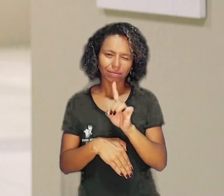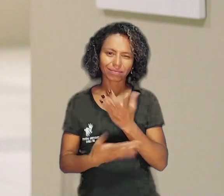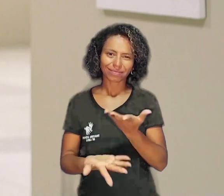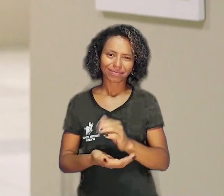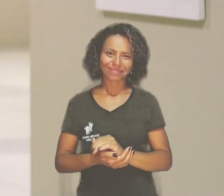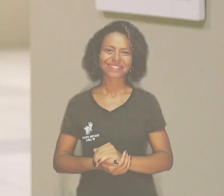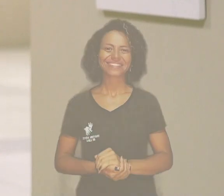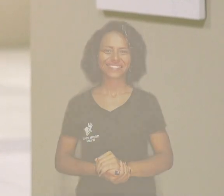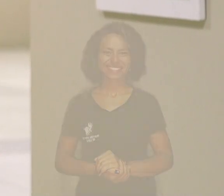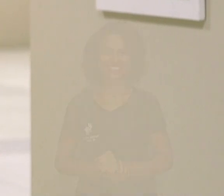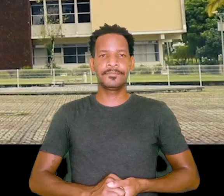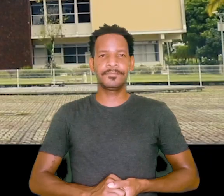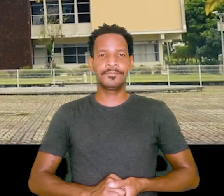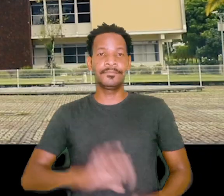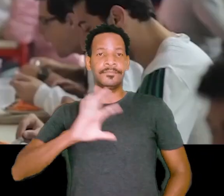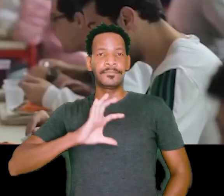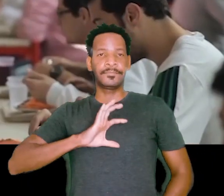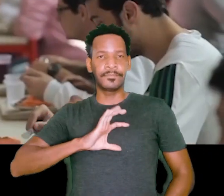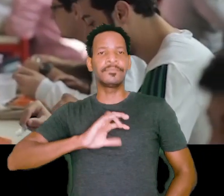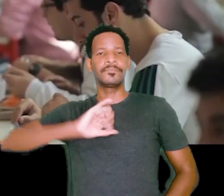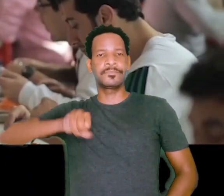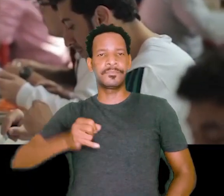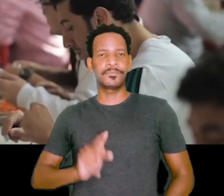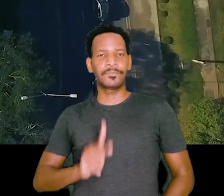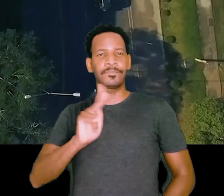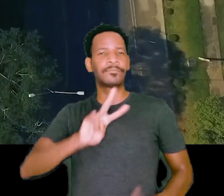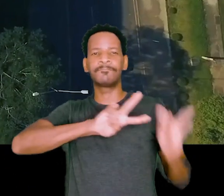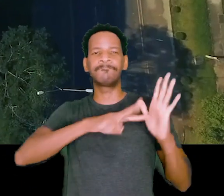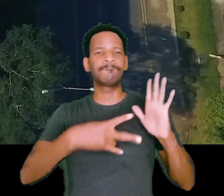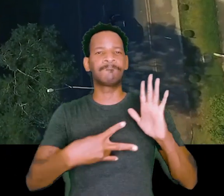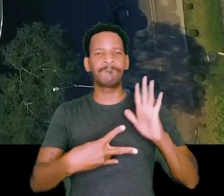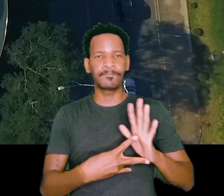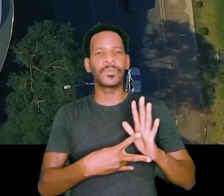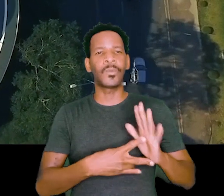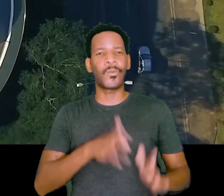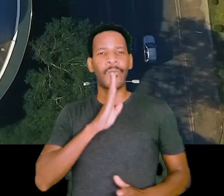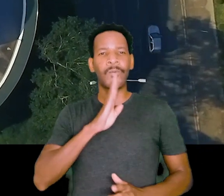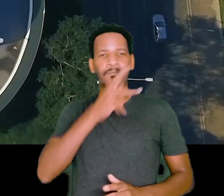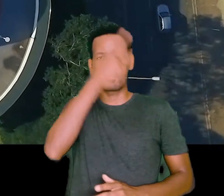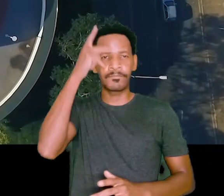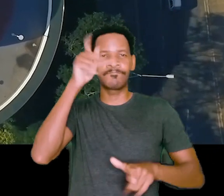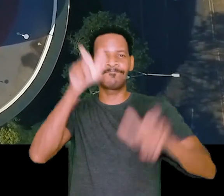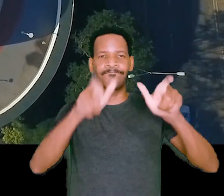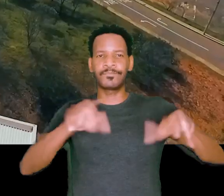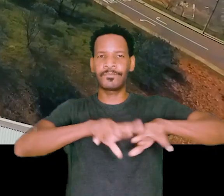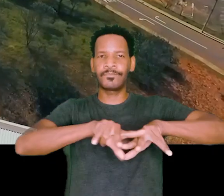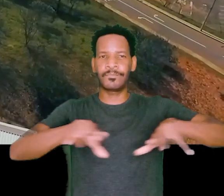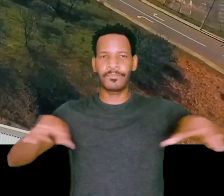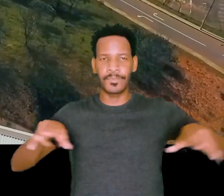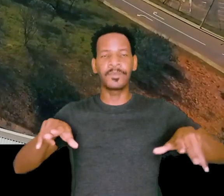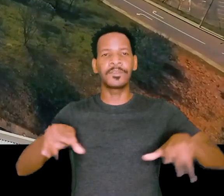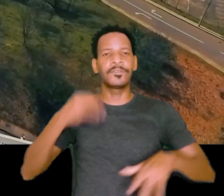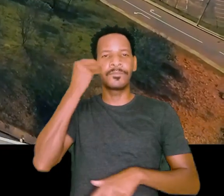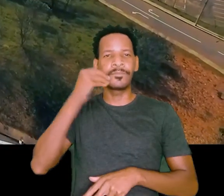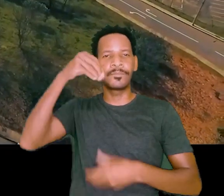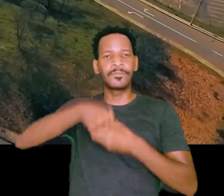curva aos desafios. A medalha Juscelino Kubitschek de Oliveira é o reconhecimento a pessoas que fizeram parte